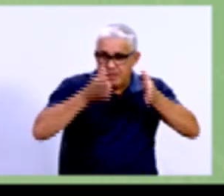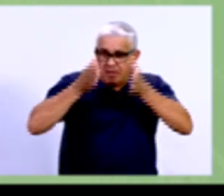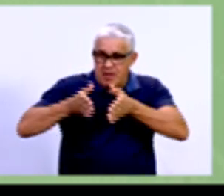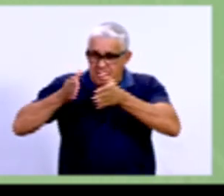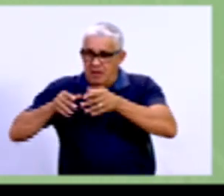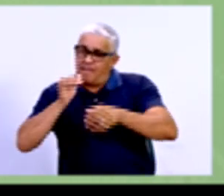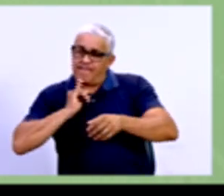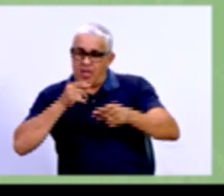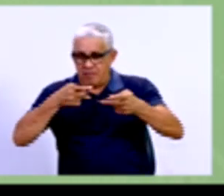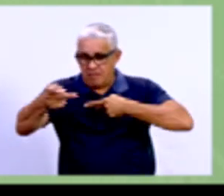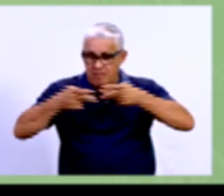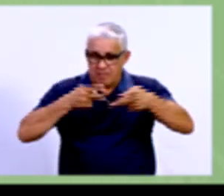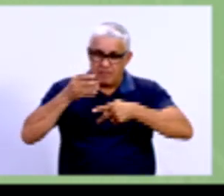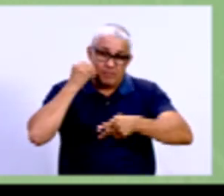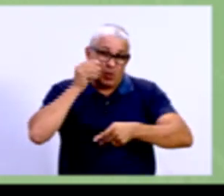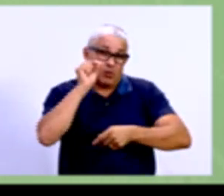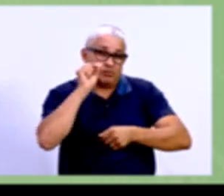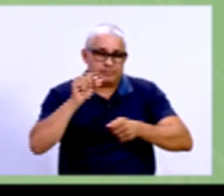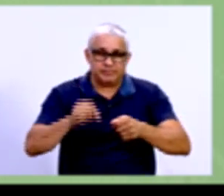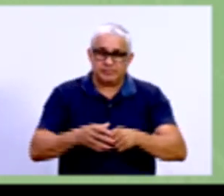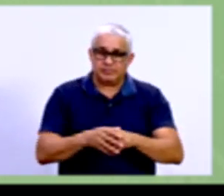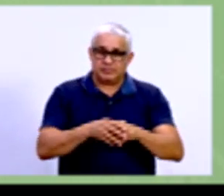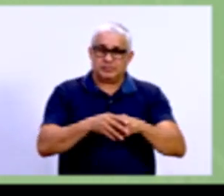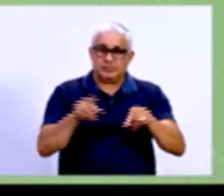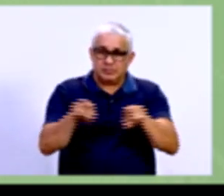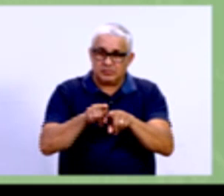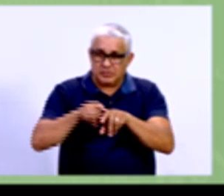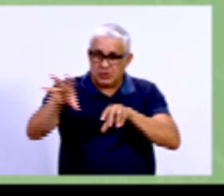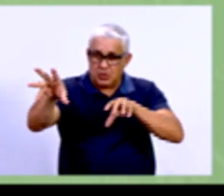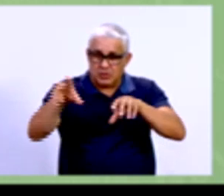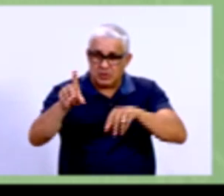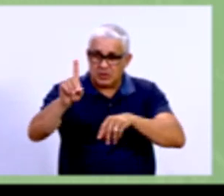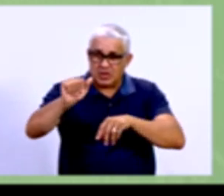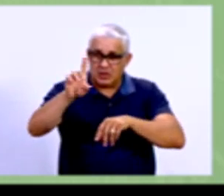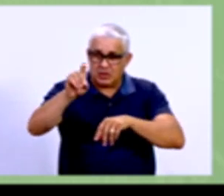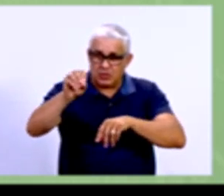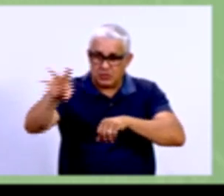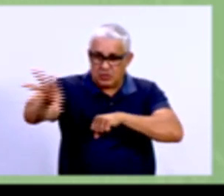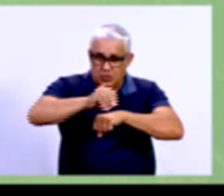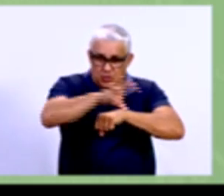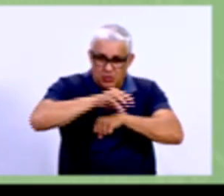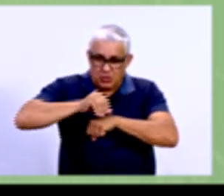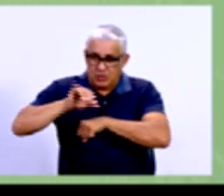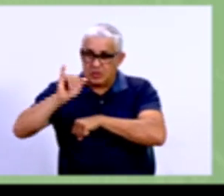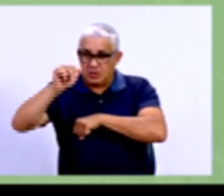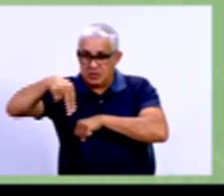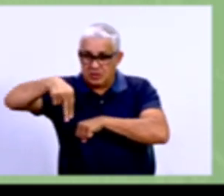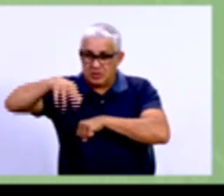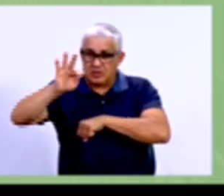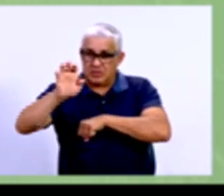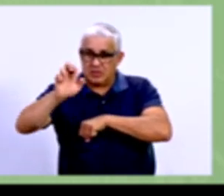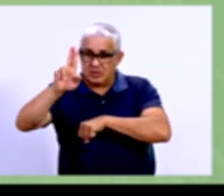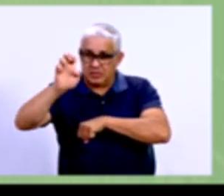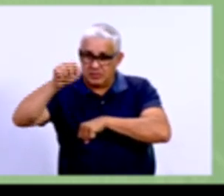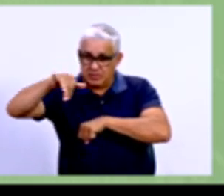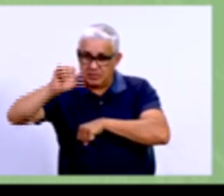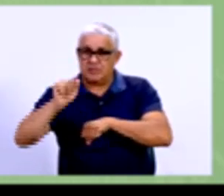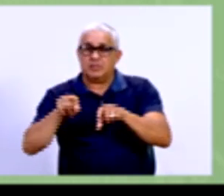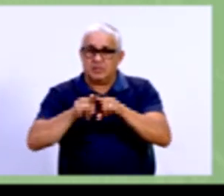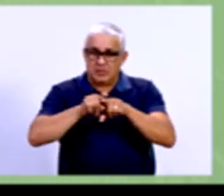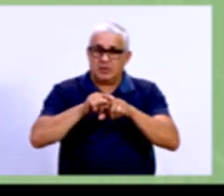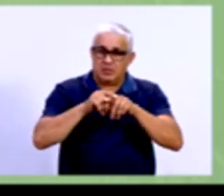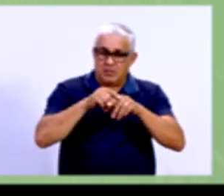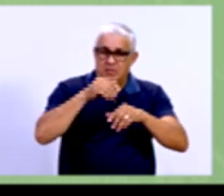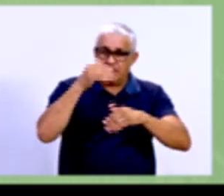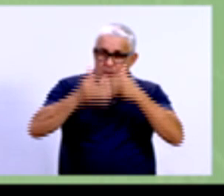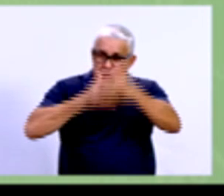do experimento a ser realizado, a coleta qualificada dos dados, a inferência, né, que nós acabamos de falar, o processamento